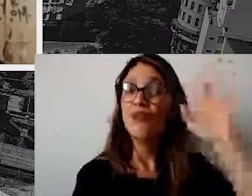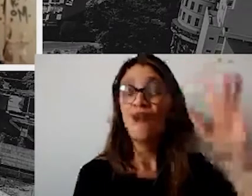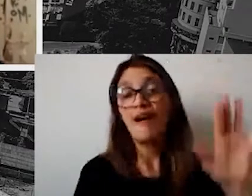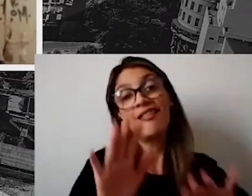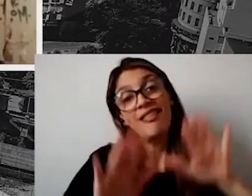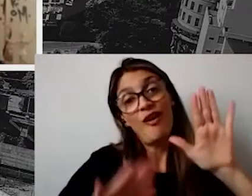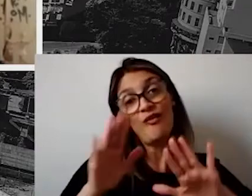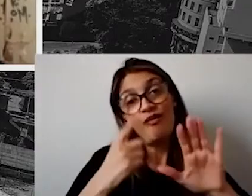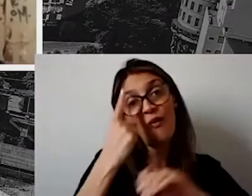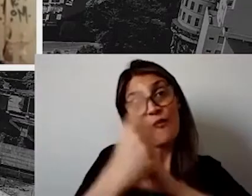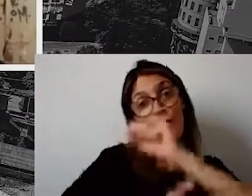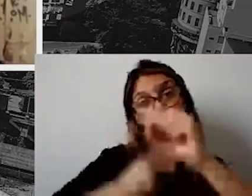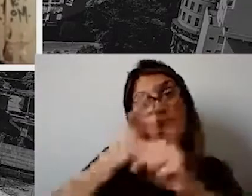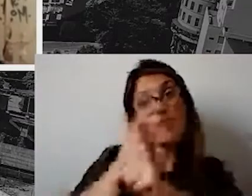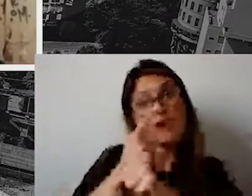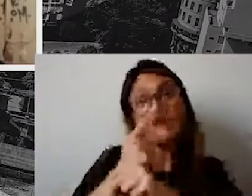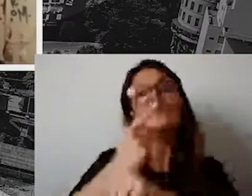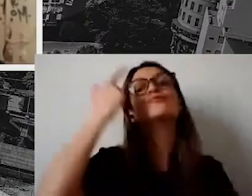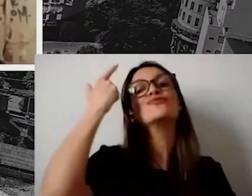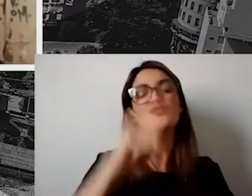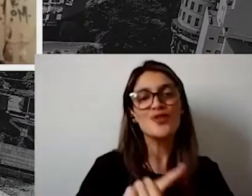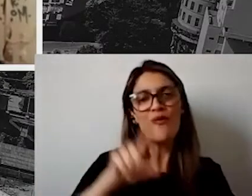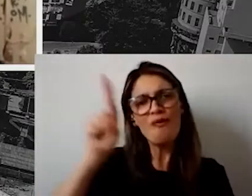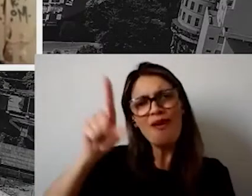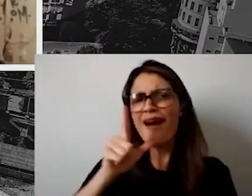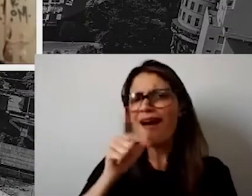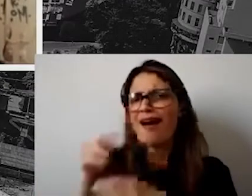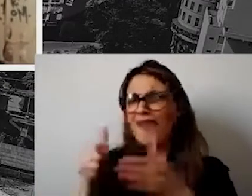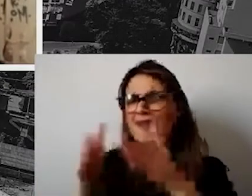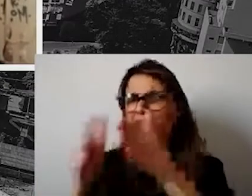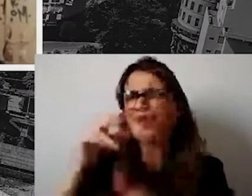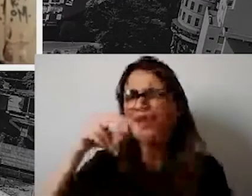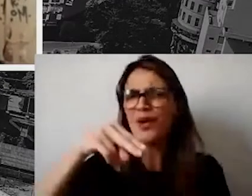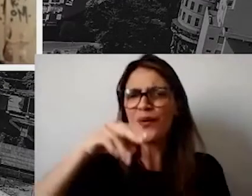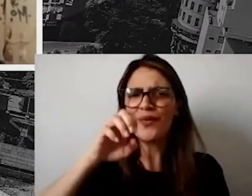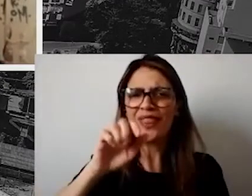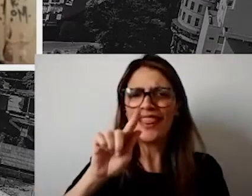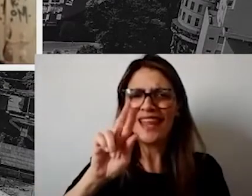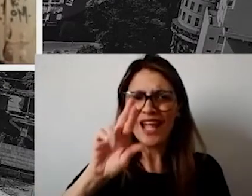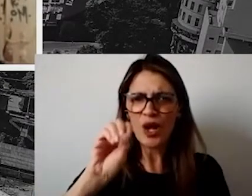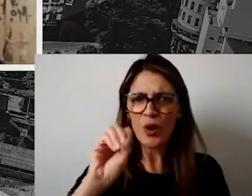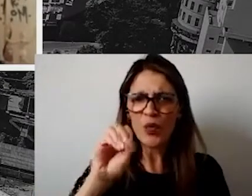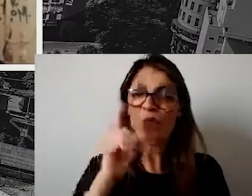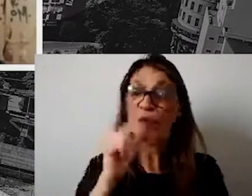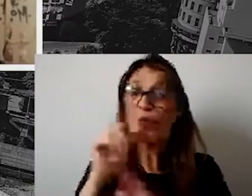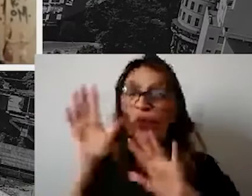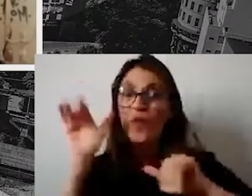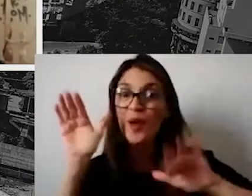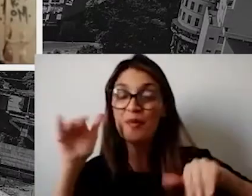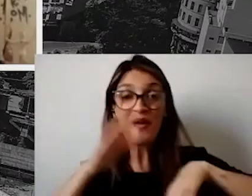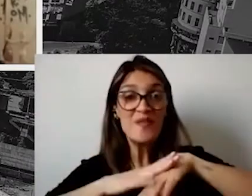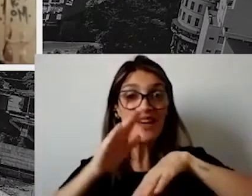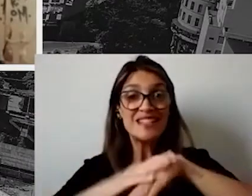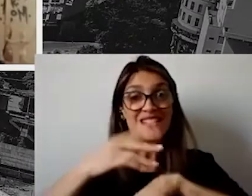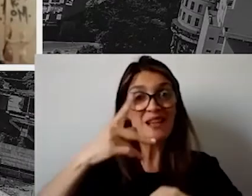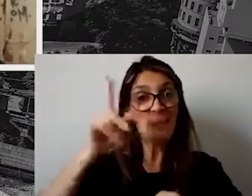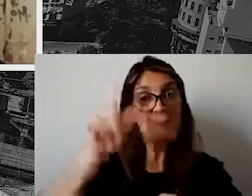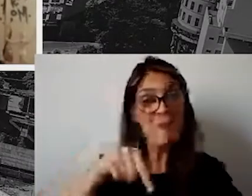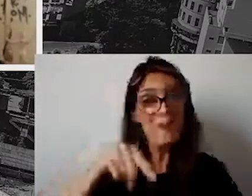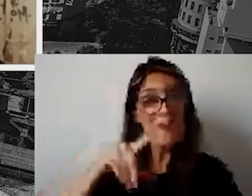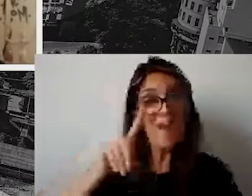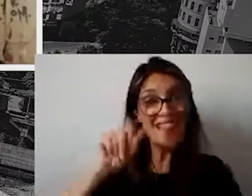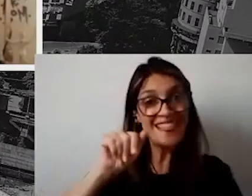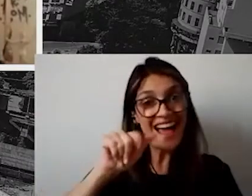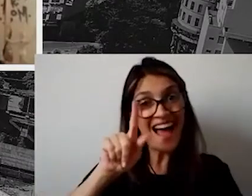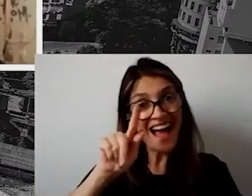todos nós no Rio Negro, numa praia, fazendo dentro d'água, uma live. Convite